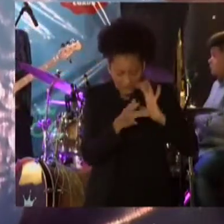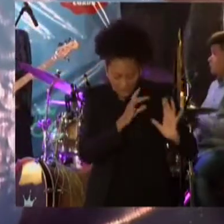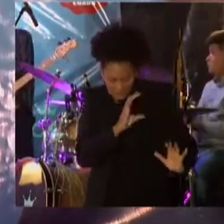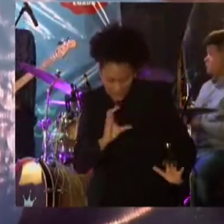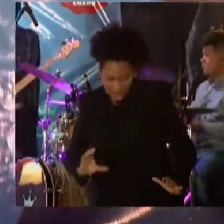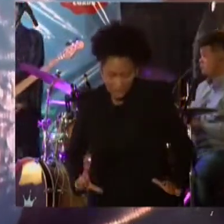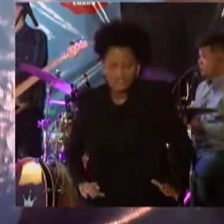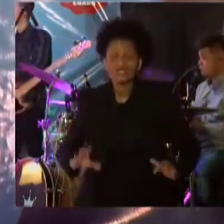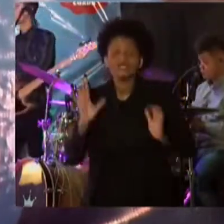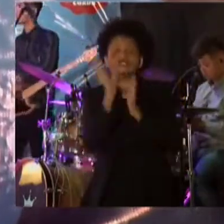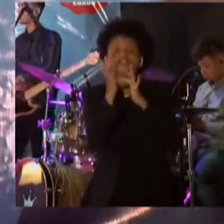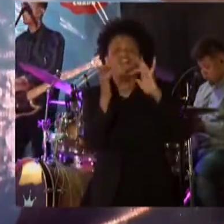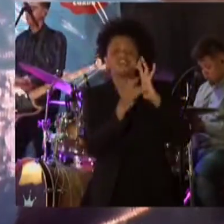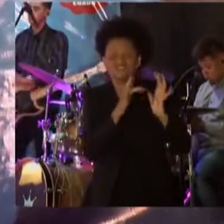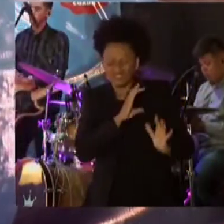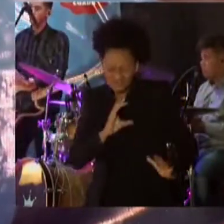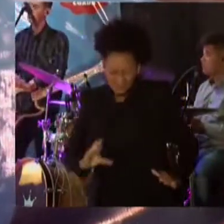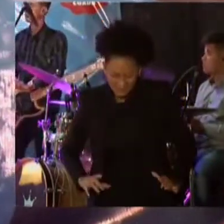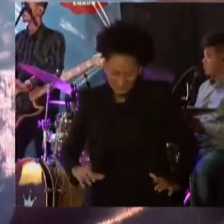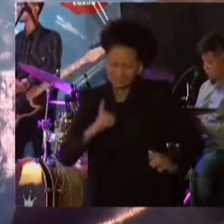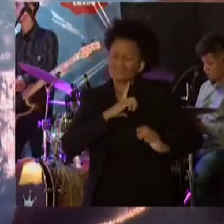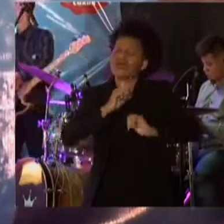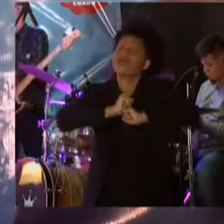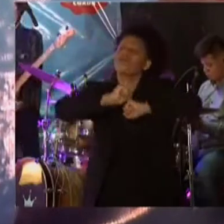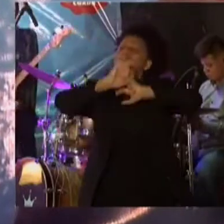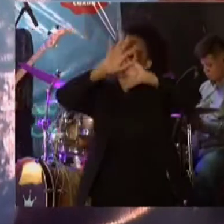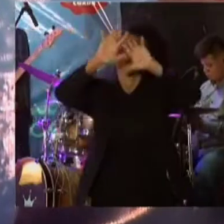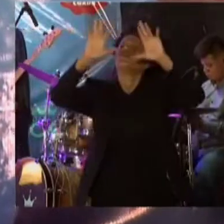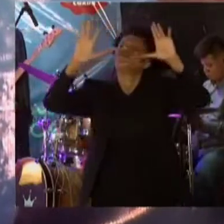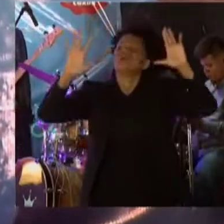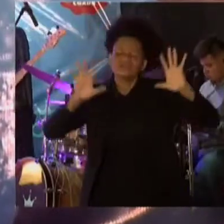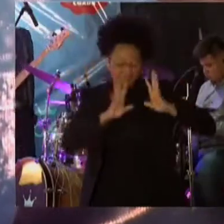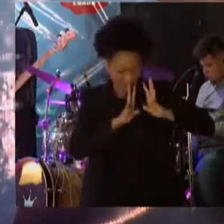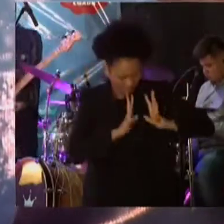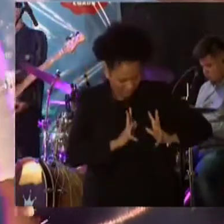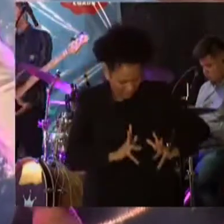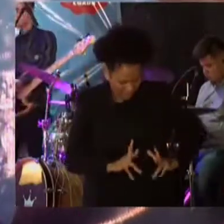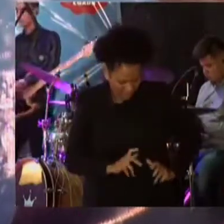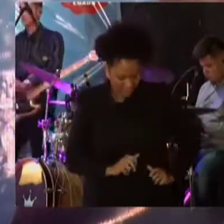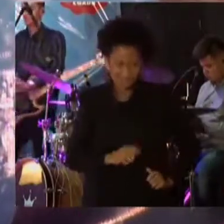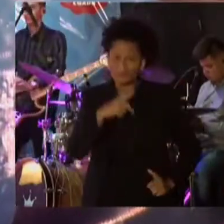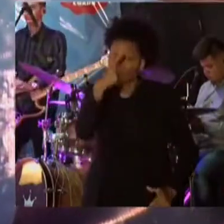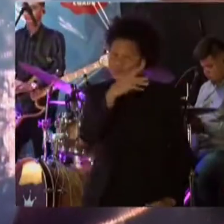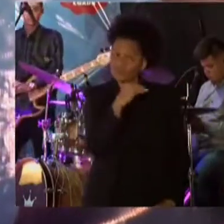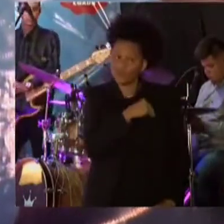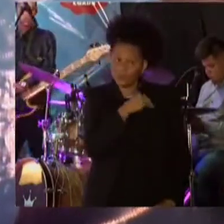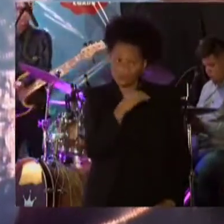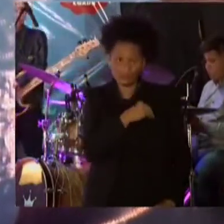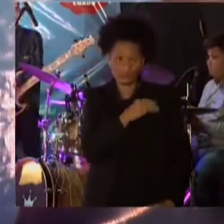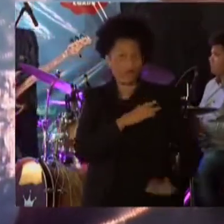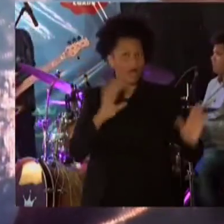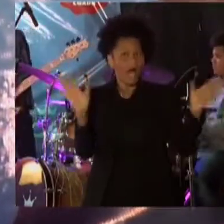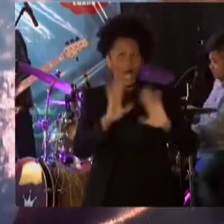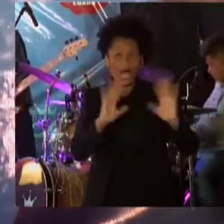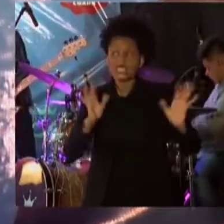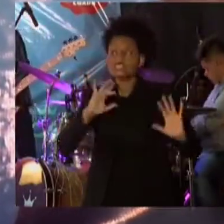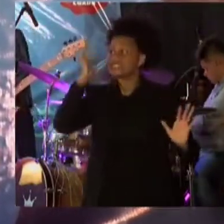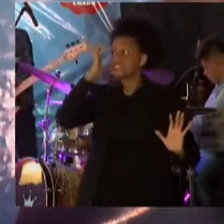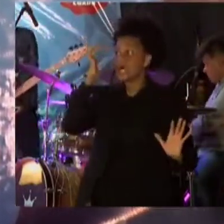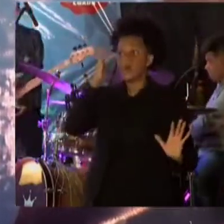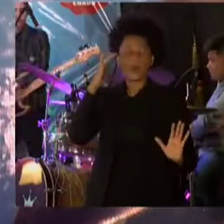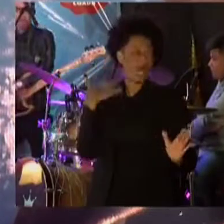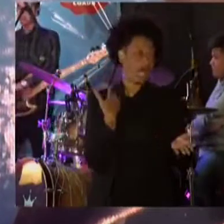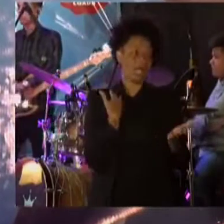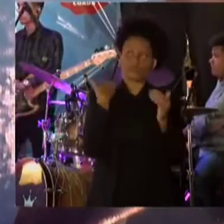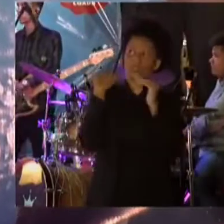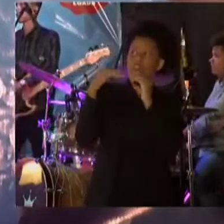Em Cristo há luz, em Cristo há limpeza para os teus pecados. Não se ache incompatível